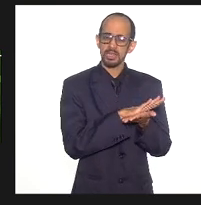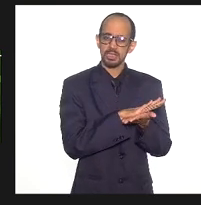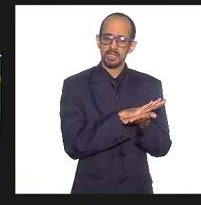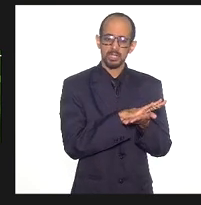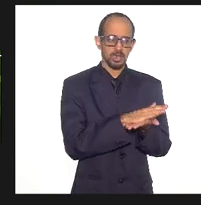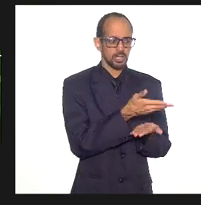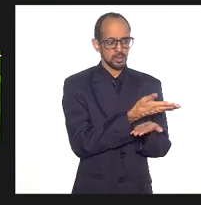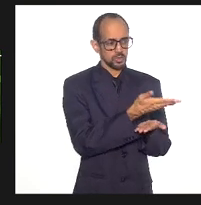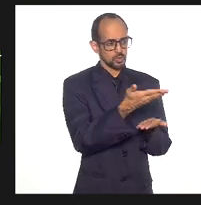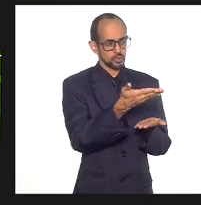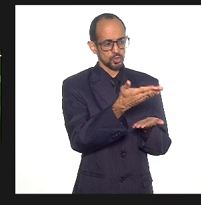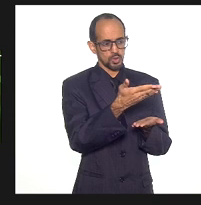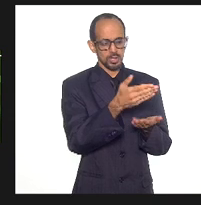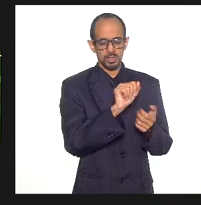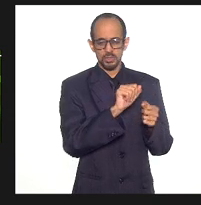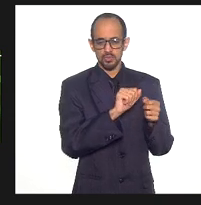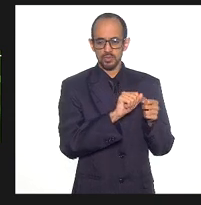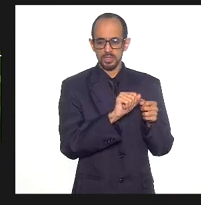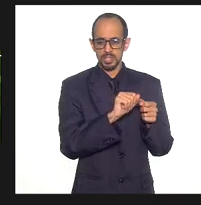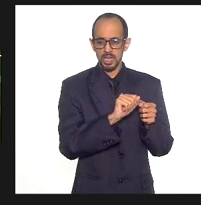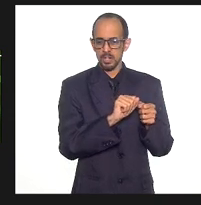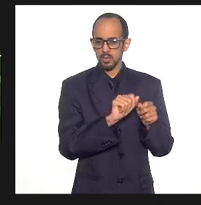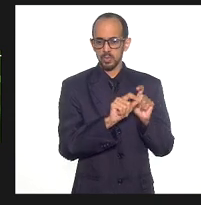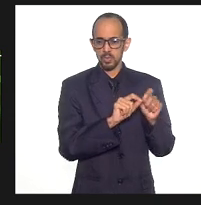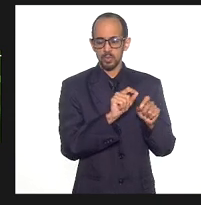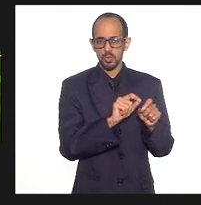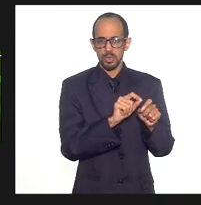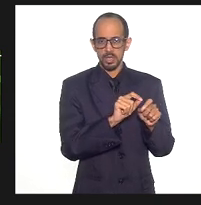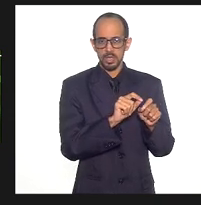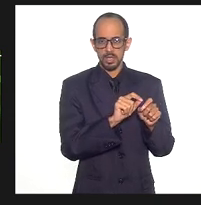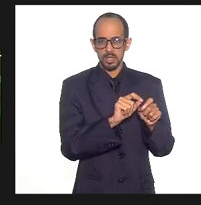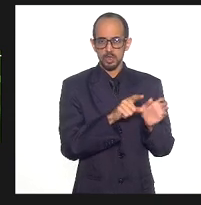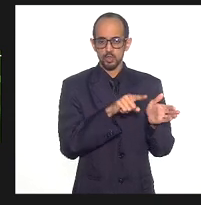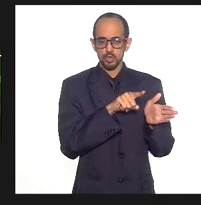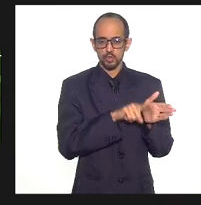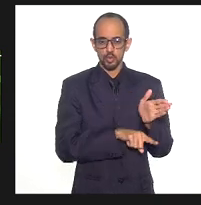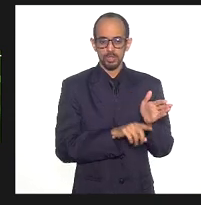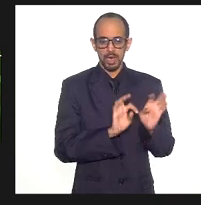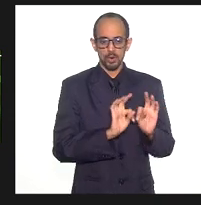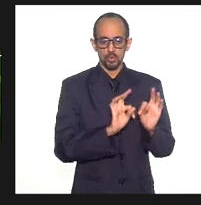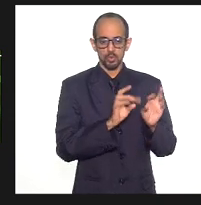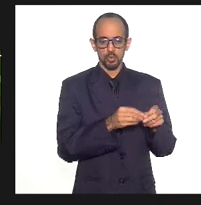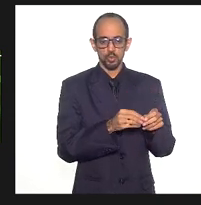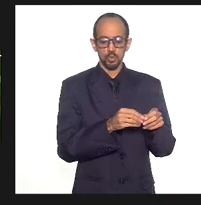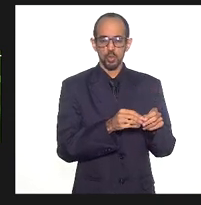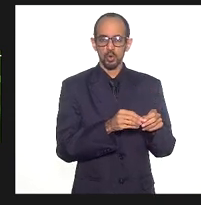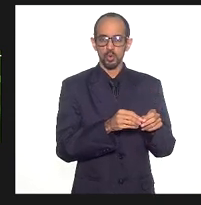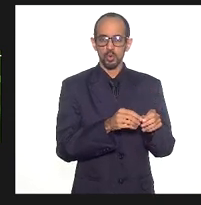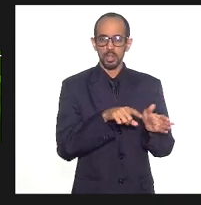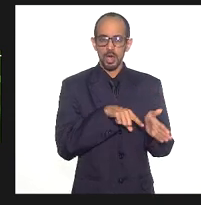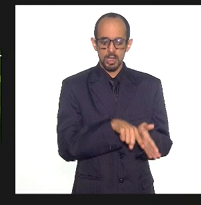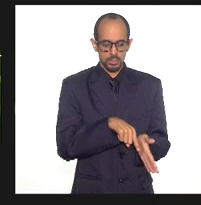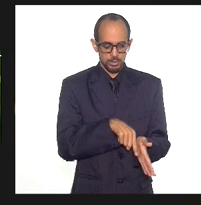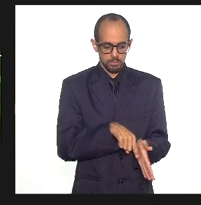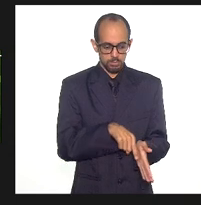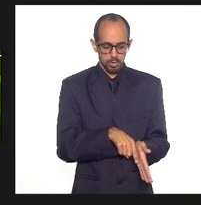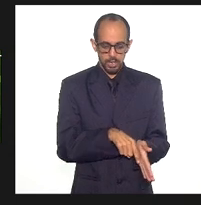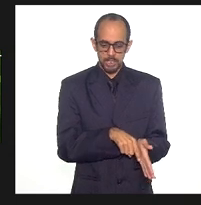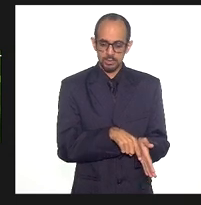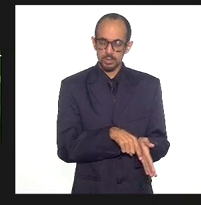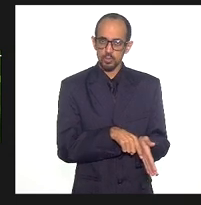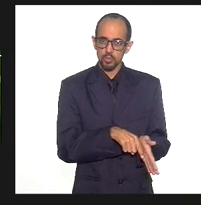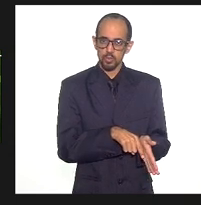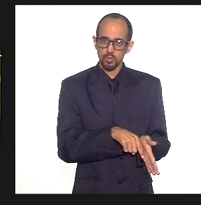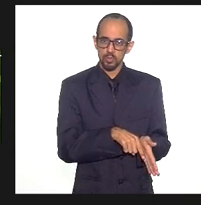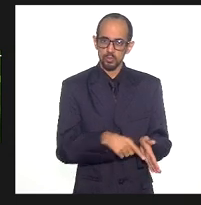fazem em outras unidades, os senhores descontaram toda a fase de exploração em um